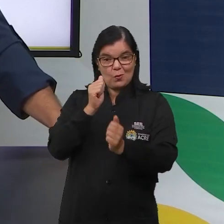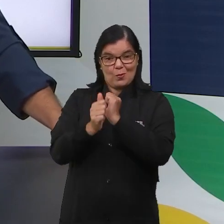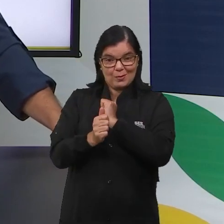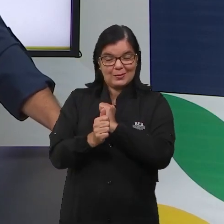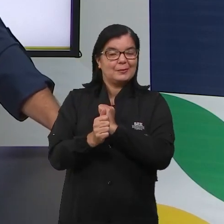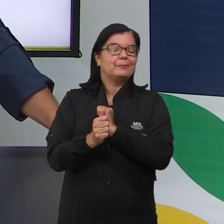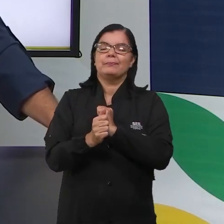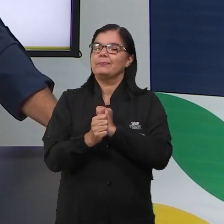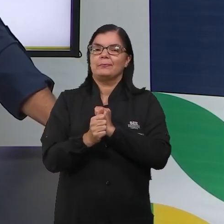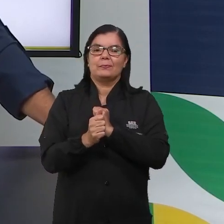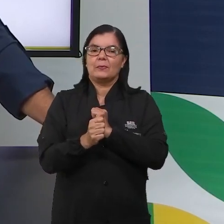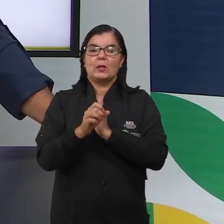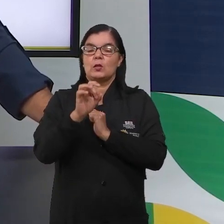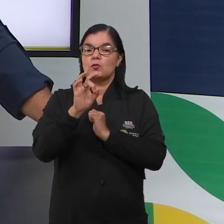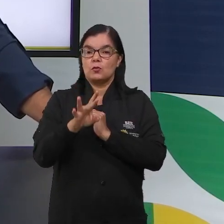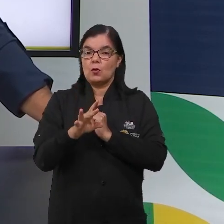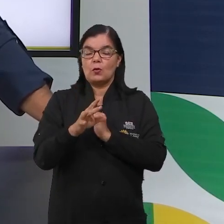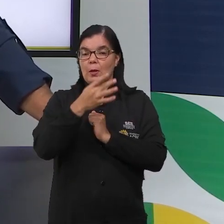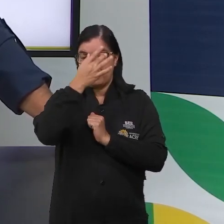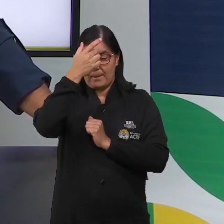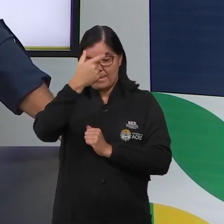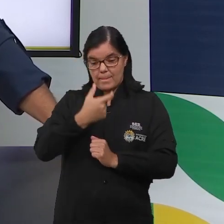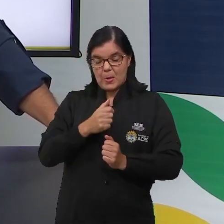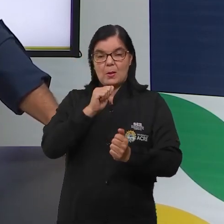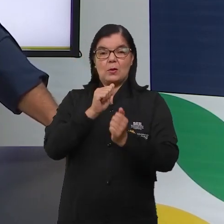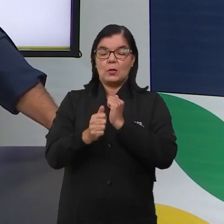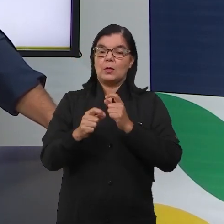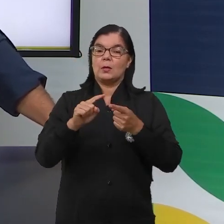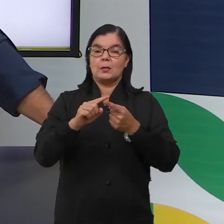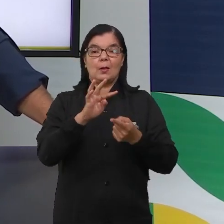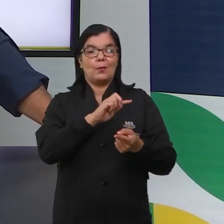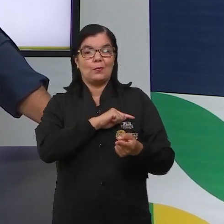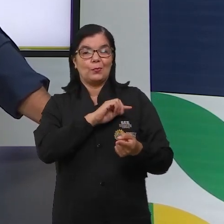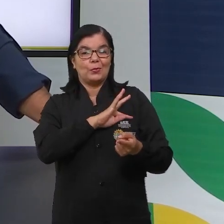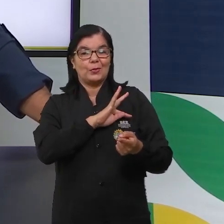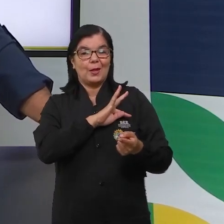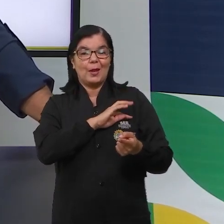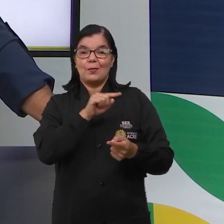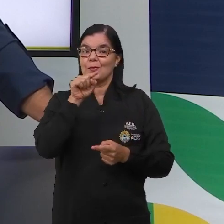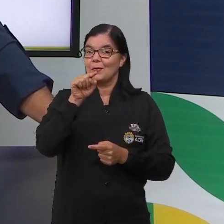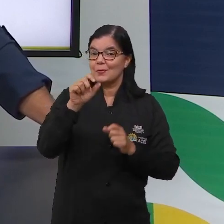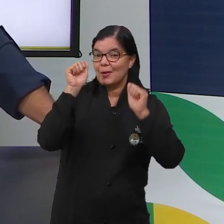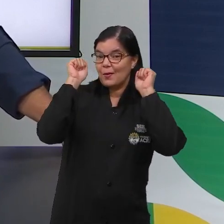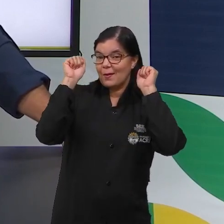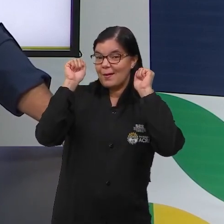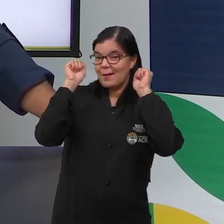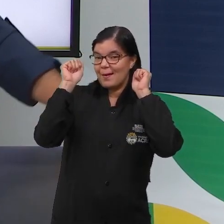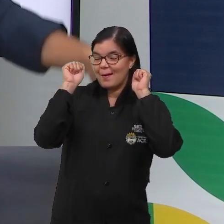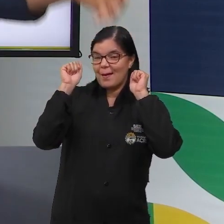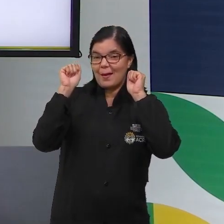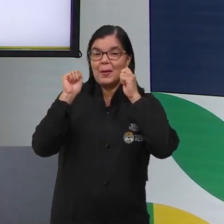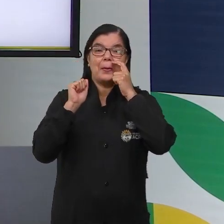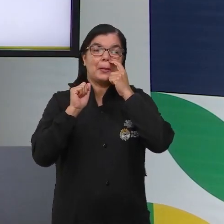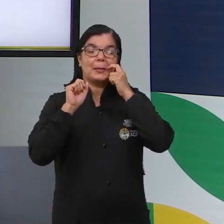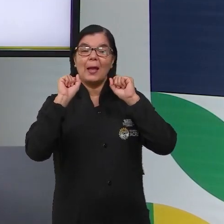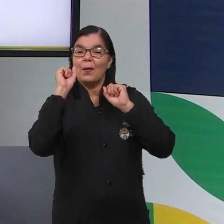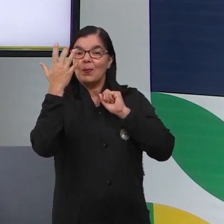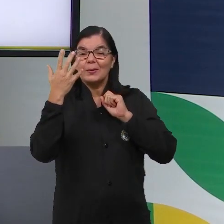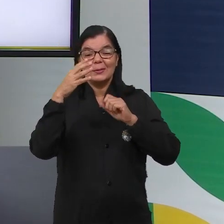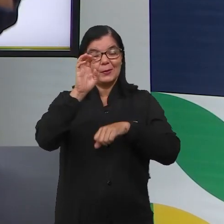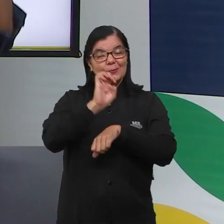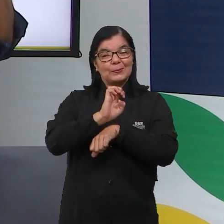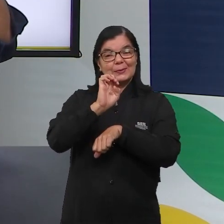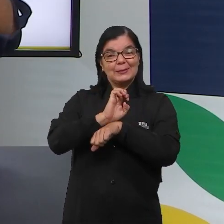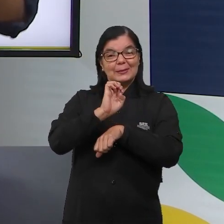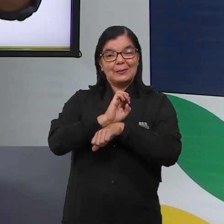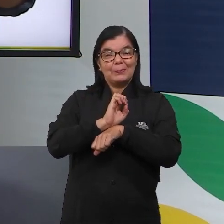esporte não é construído apenas dos atletas. Tem os técnicos, tem você, torcedor. Pense em uma competição que está acontecendo no estado. Pensa